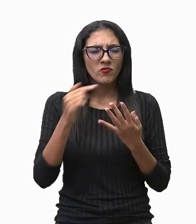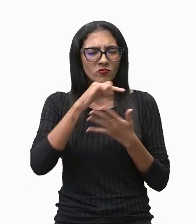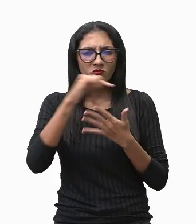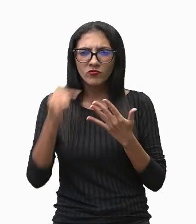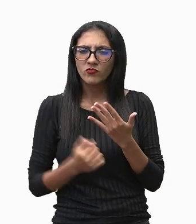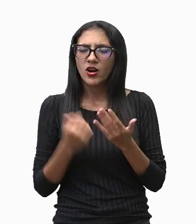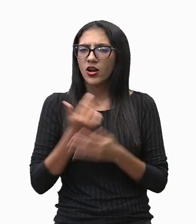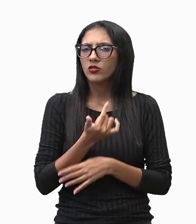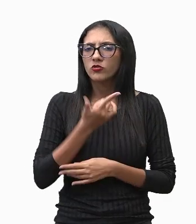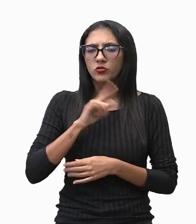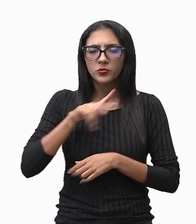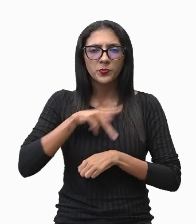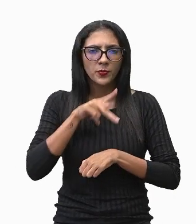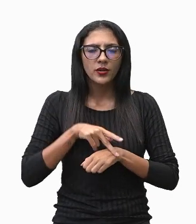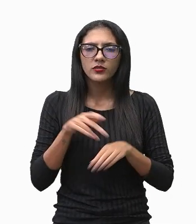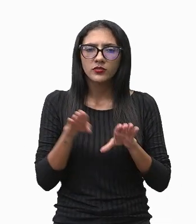nações,